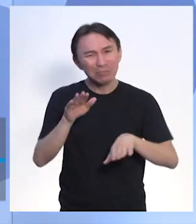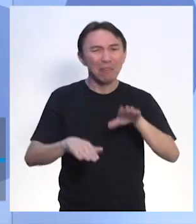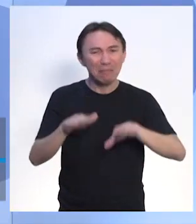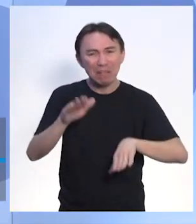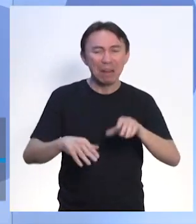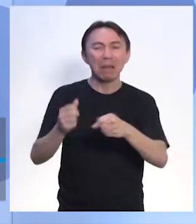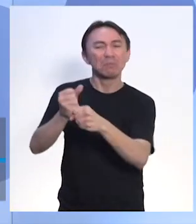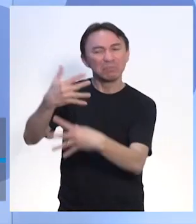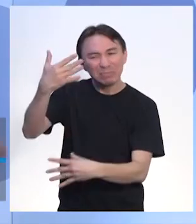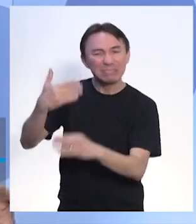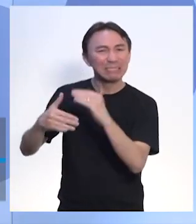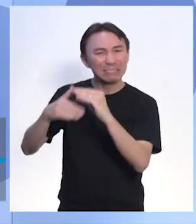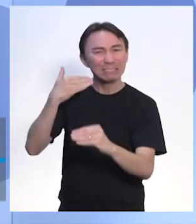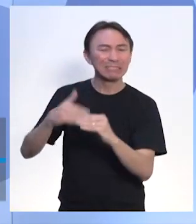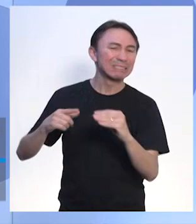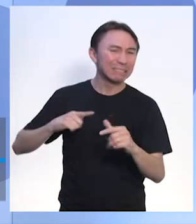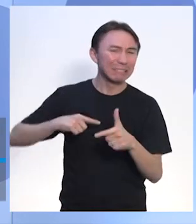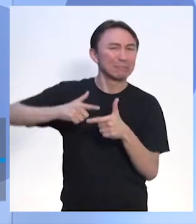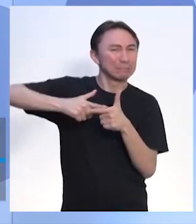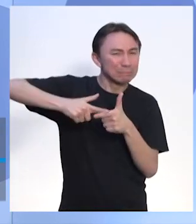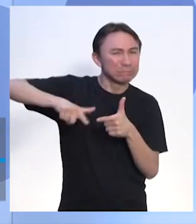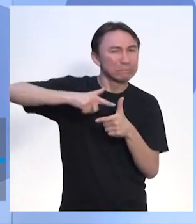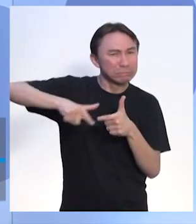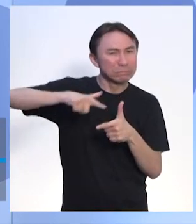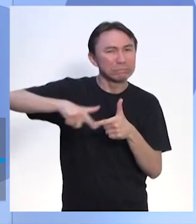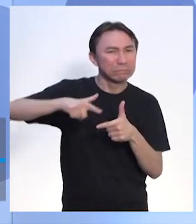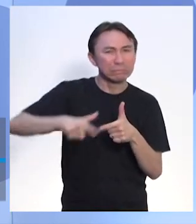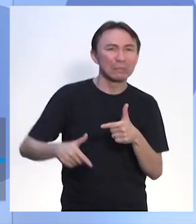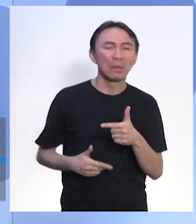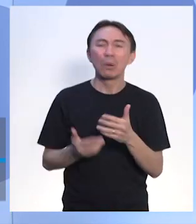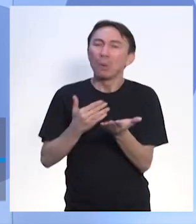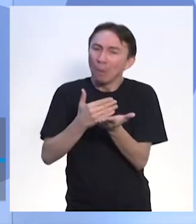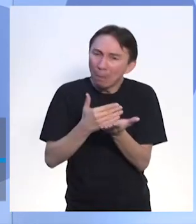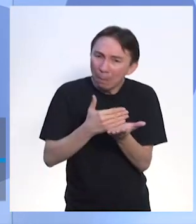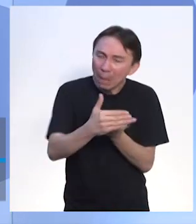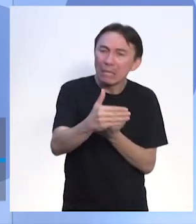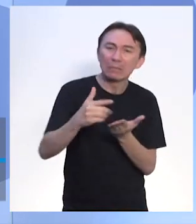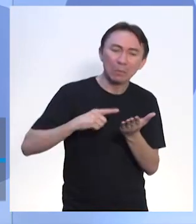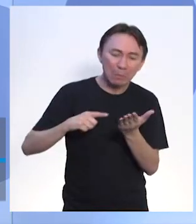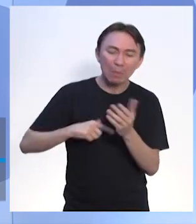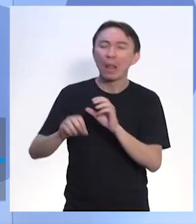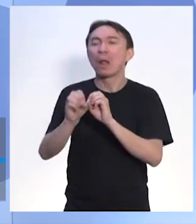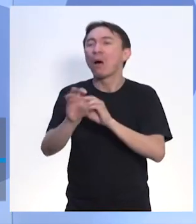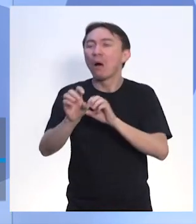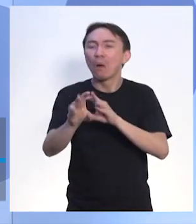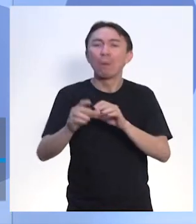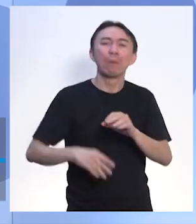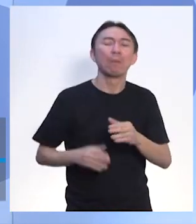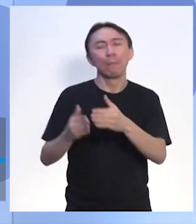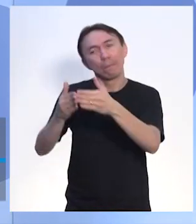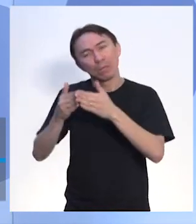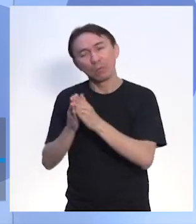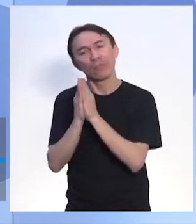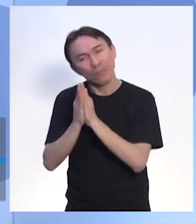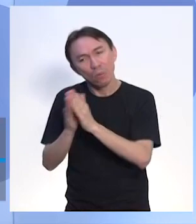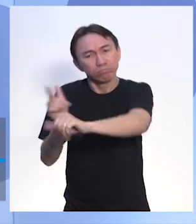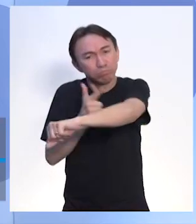fale, né? Vocês são testemunhas, toda vez que a gente começa uma aula, a gente pede coerência, pede bom senso, pede educação,